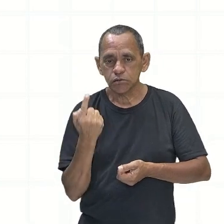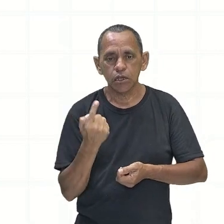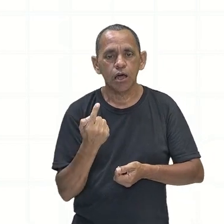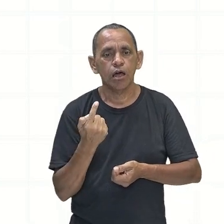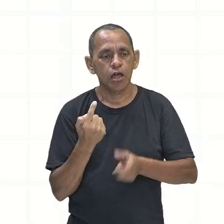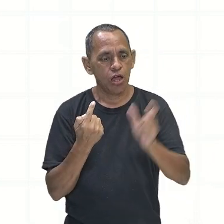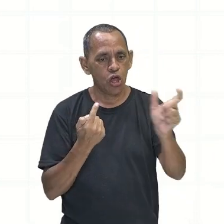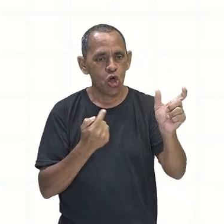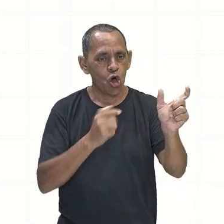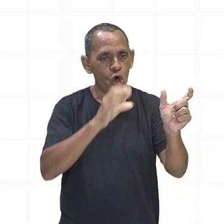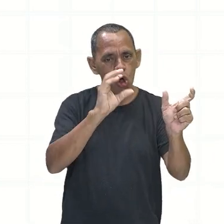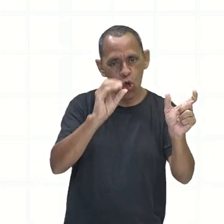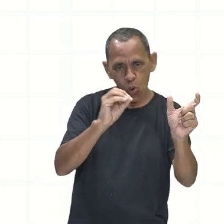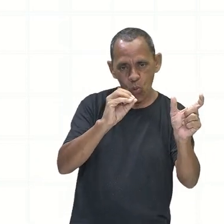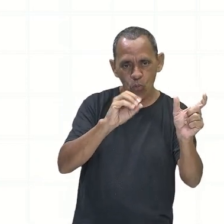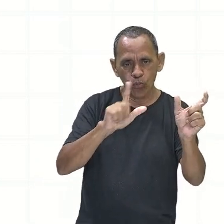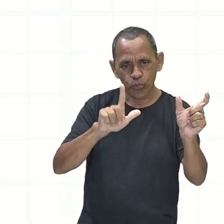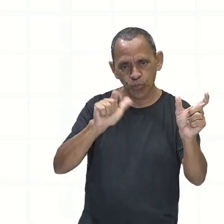Tá?